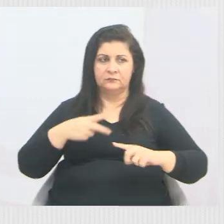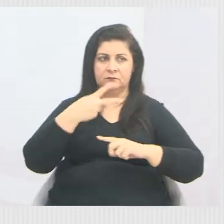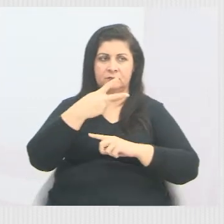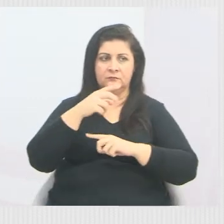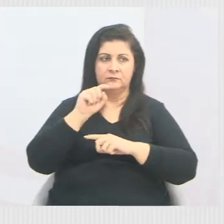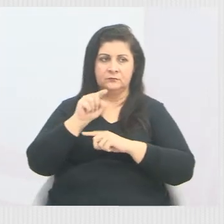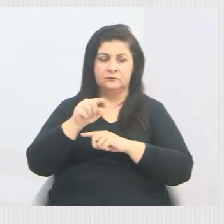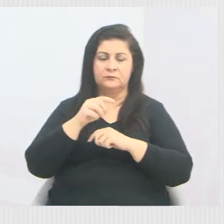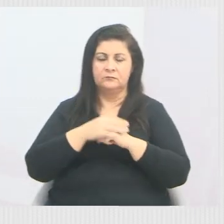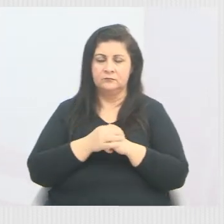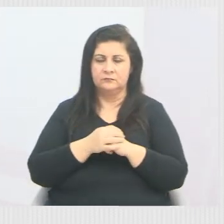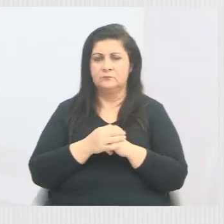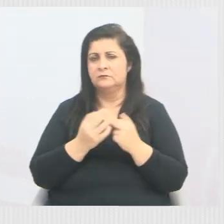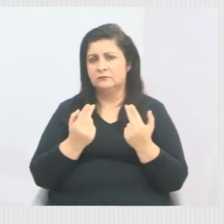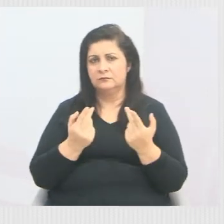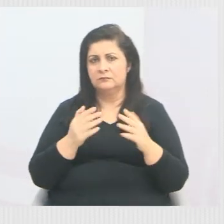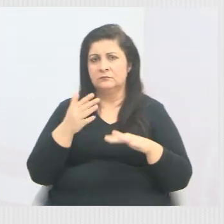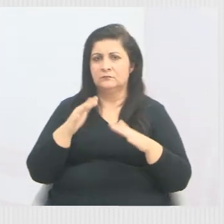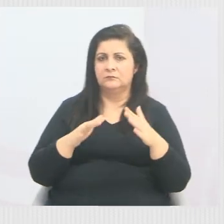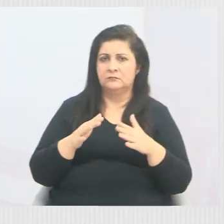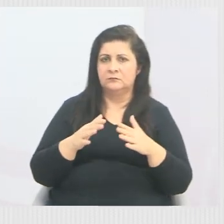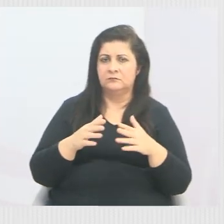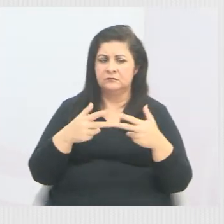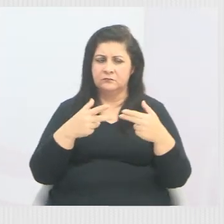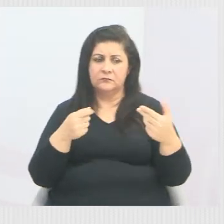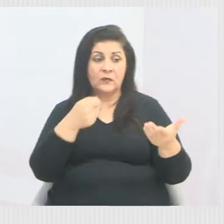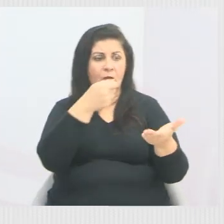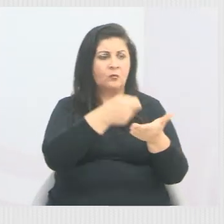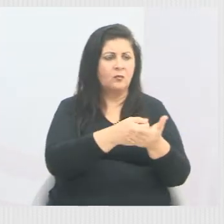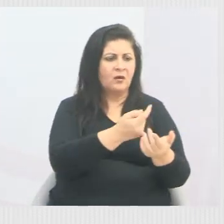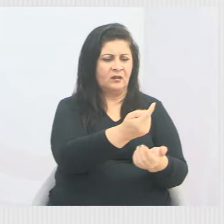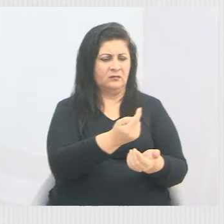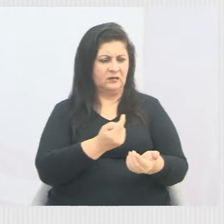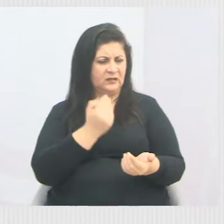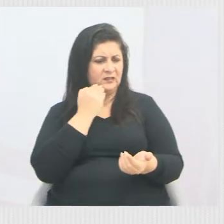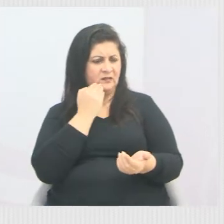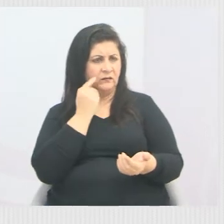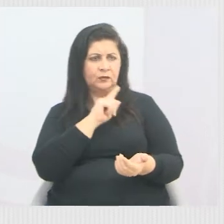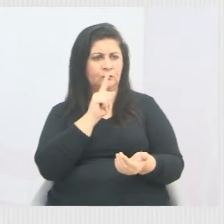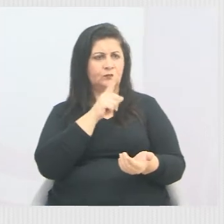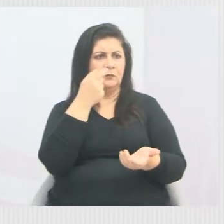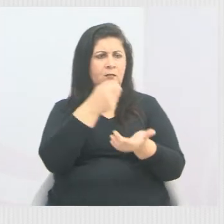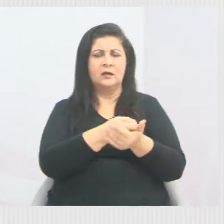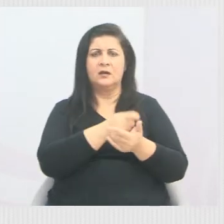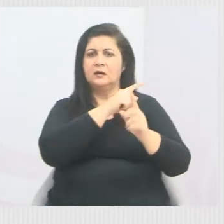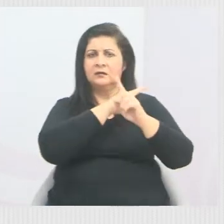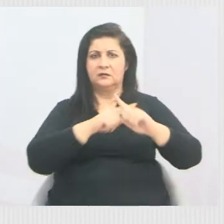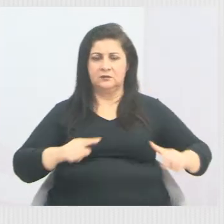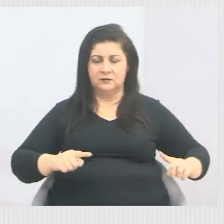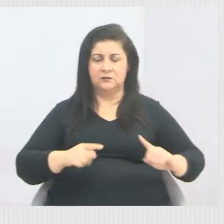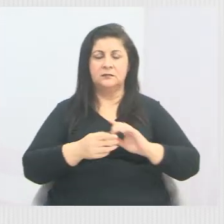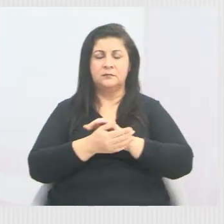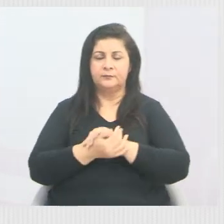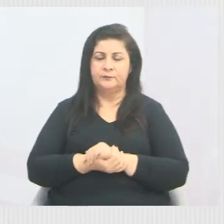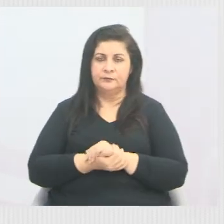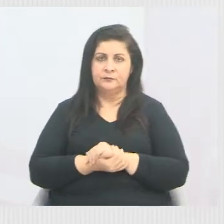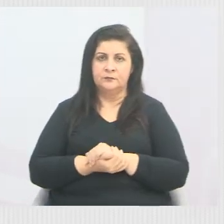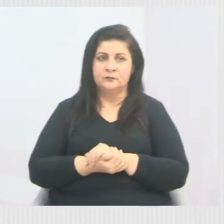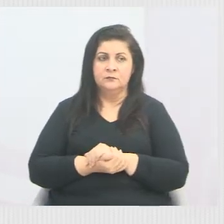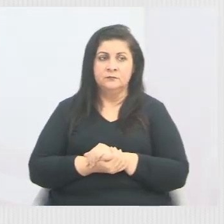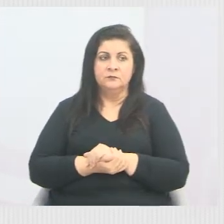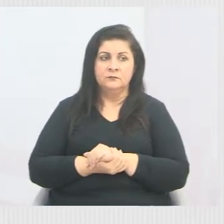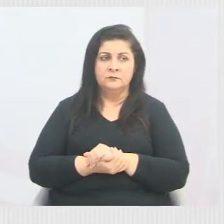R$2.837, também da mesma forma. Alguma coisa foi identificado que, embora tinha previsão, mas viu que não era necessário ou não